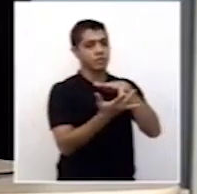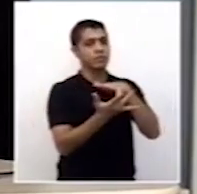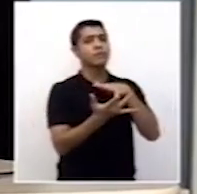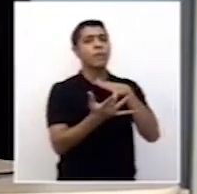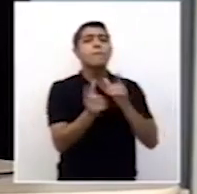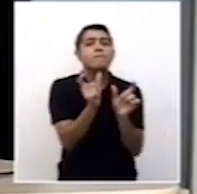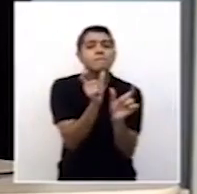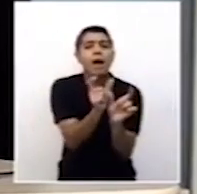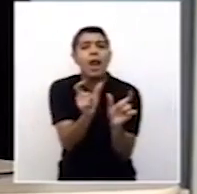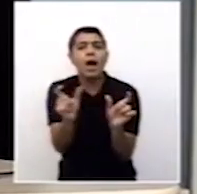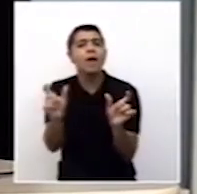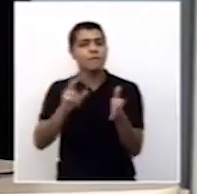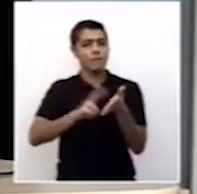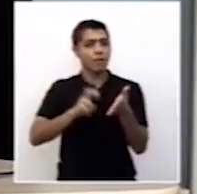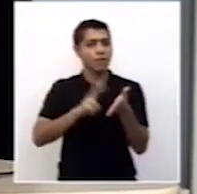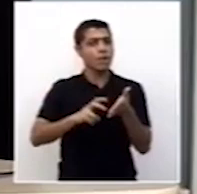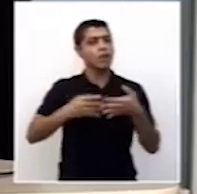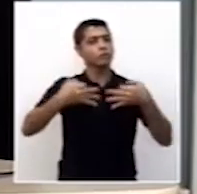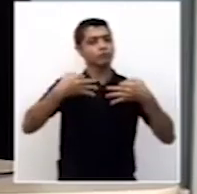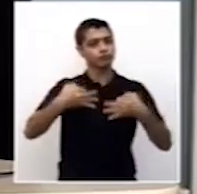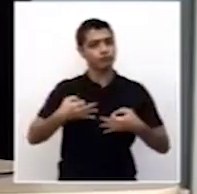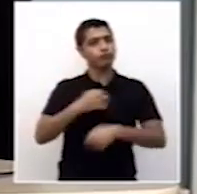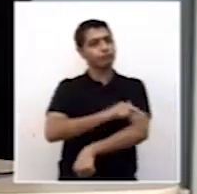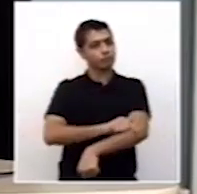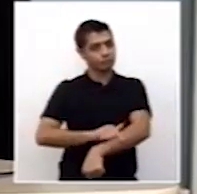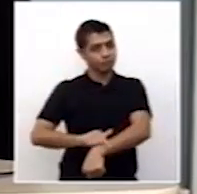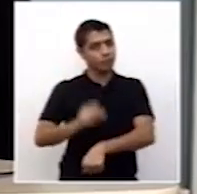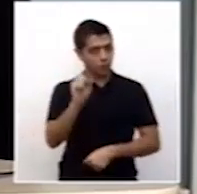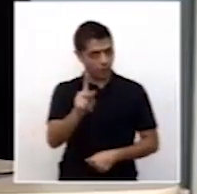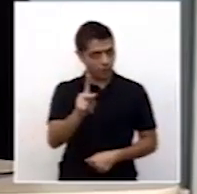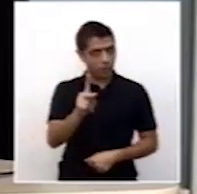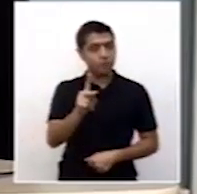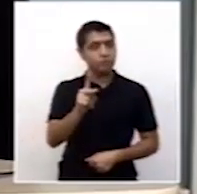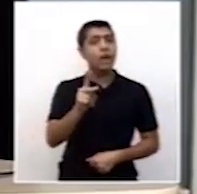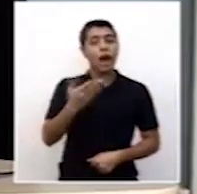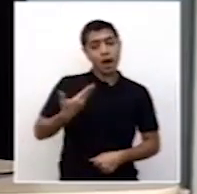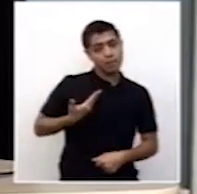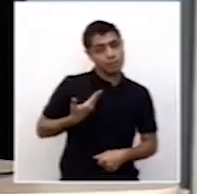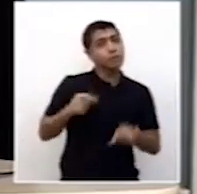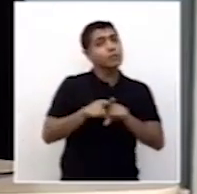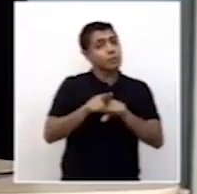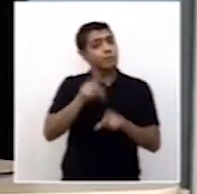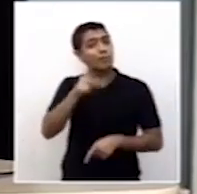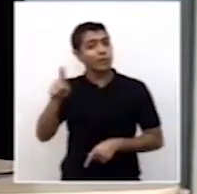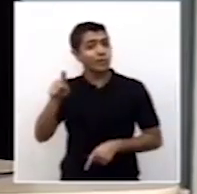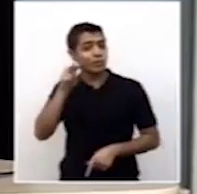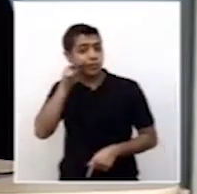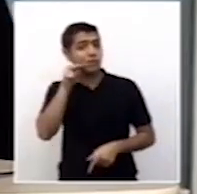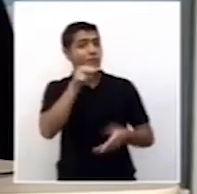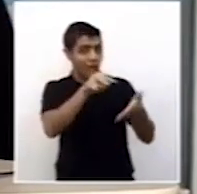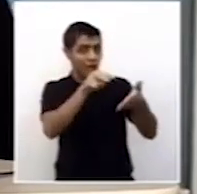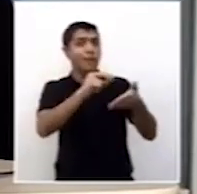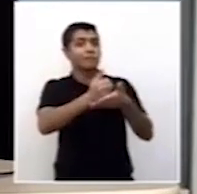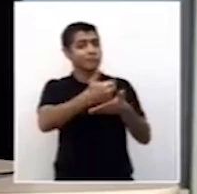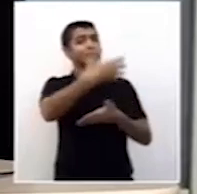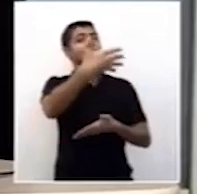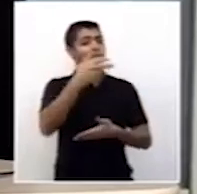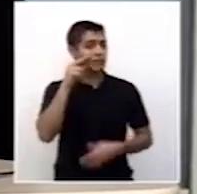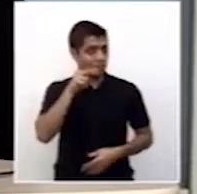há colegas e professores na rede, então seu vocabulário é muito importante, ok? Vamos começar a nossa